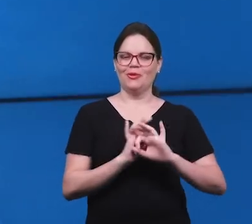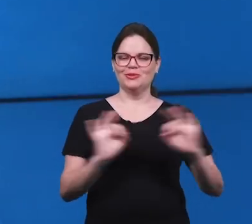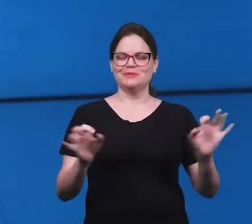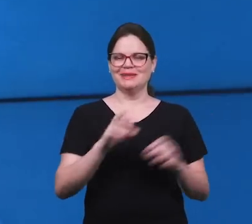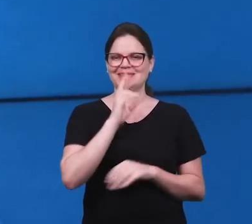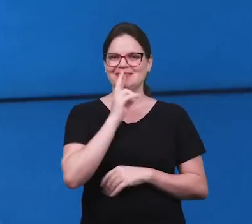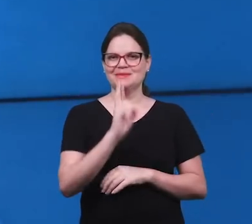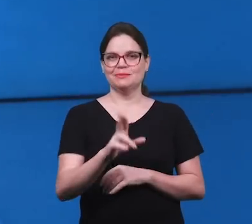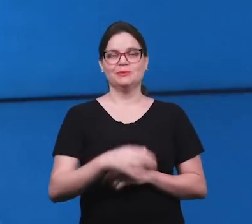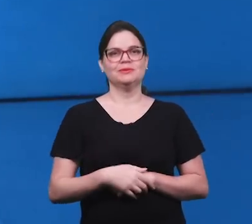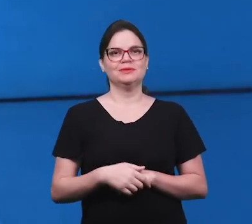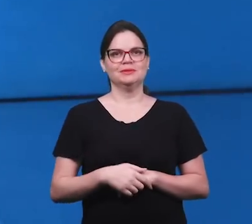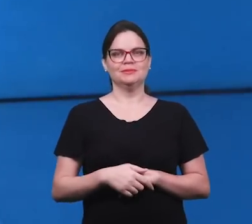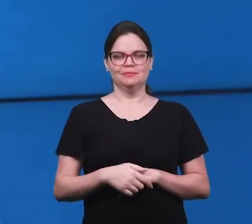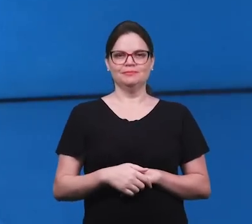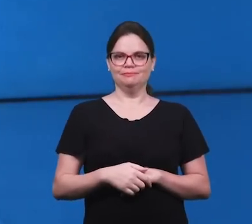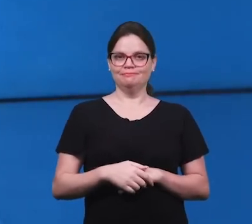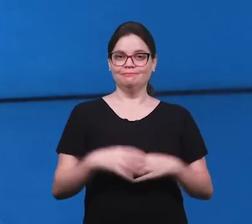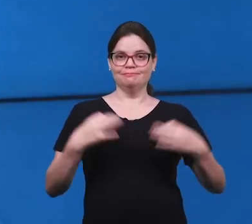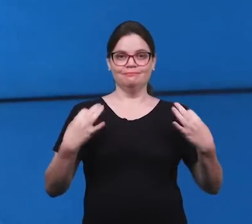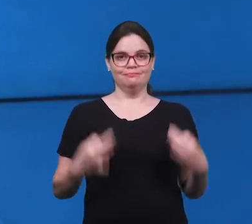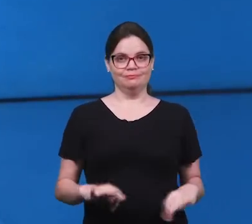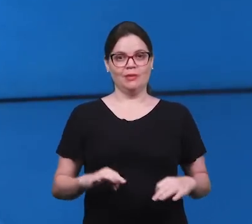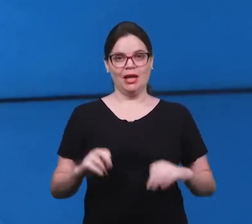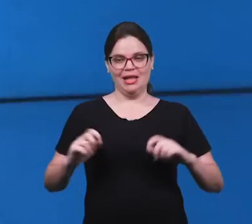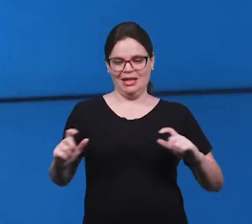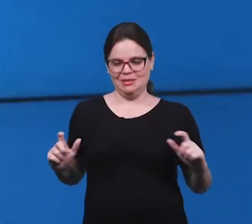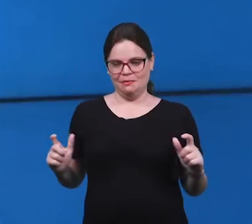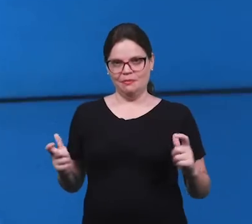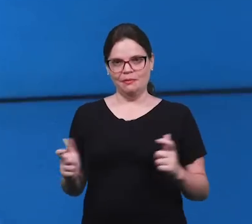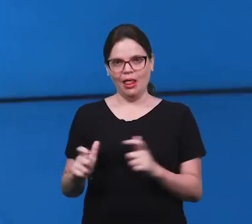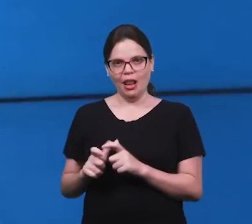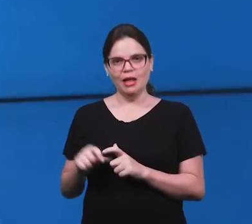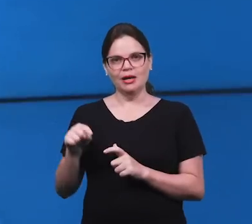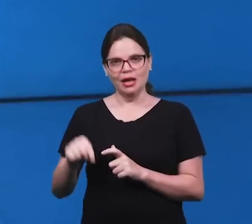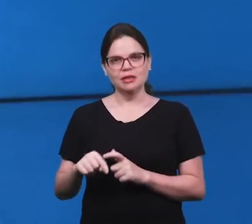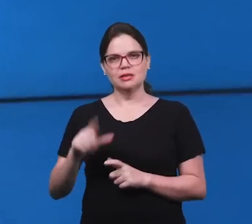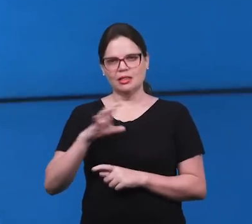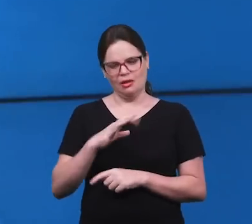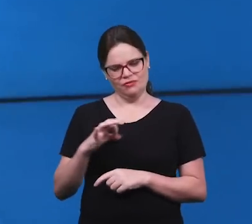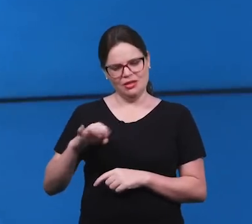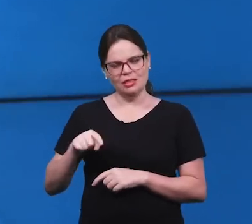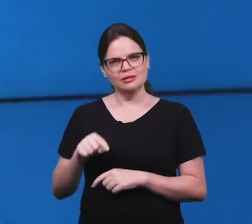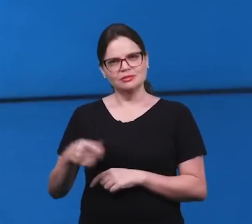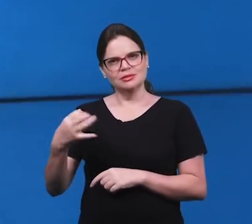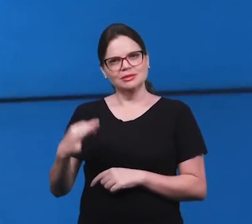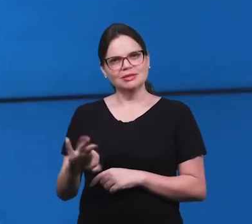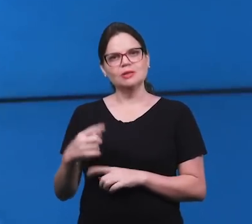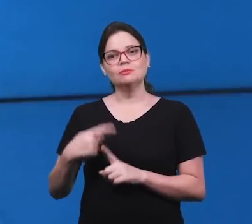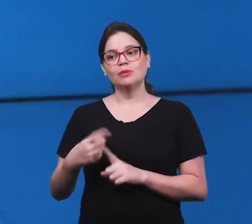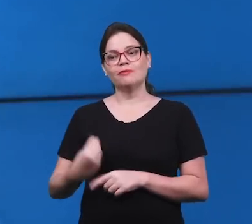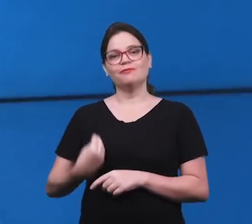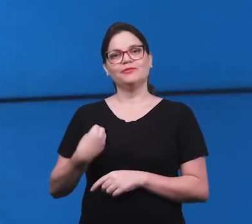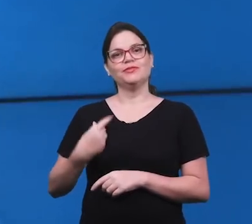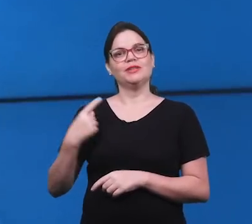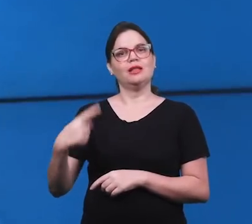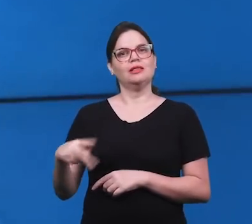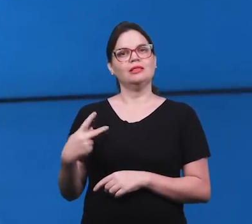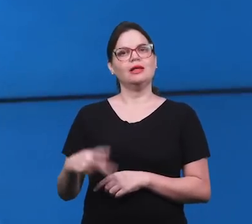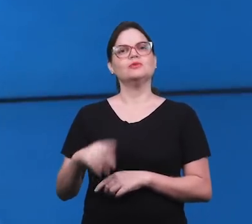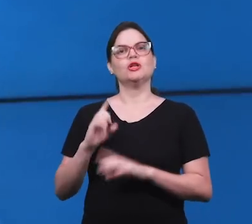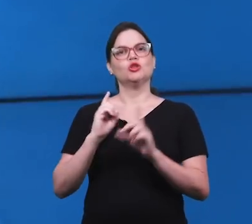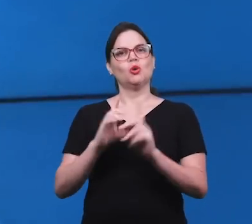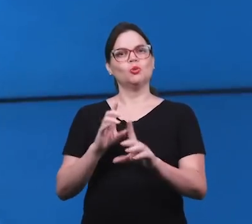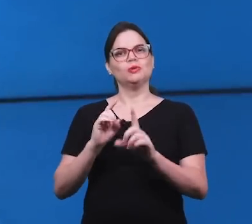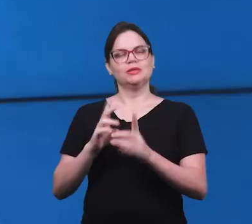Cleidson. Na verdade, os restantes que estavam para morrer foram confirmados por causa da vida existente na doutrina,